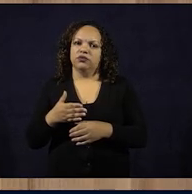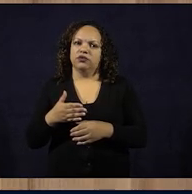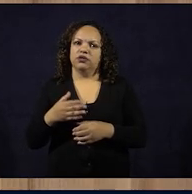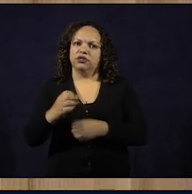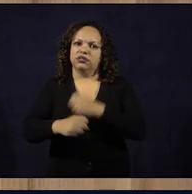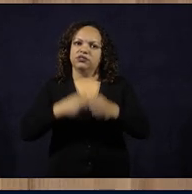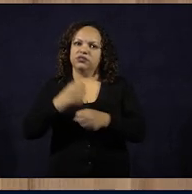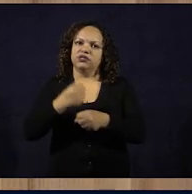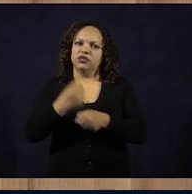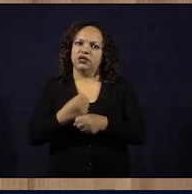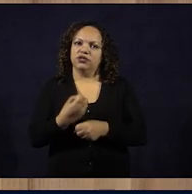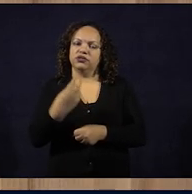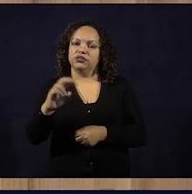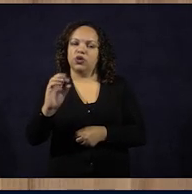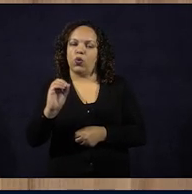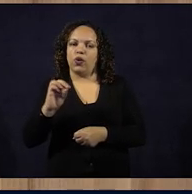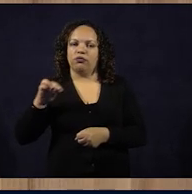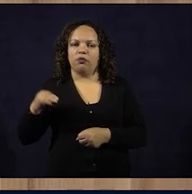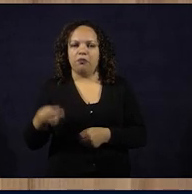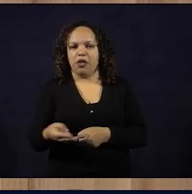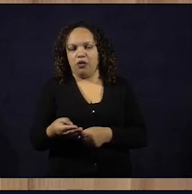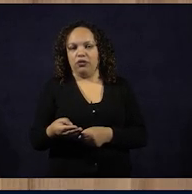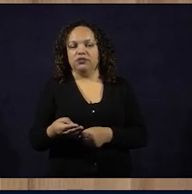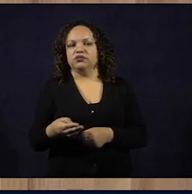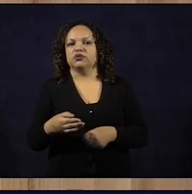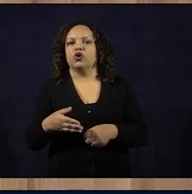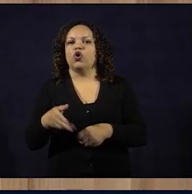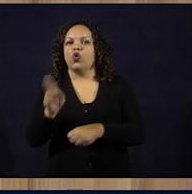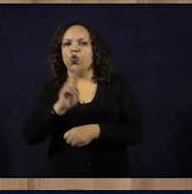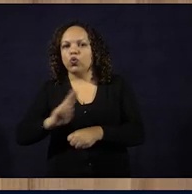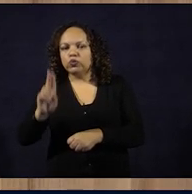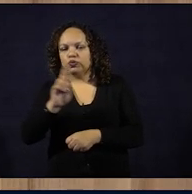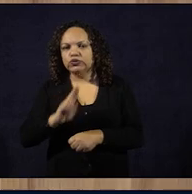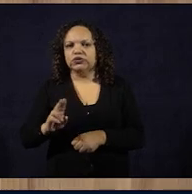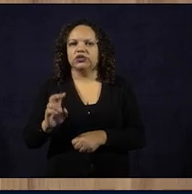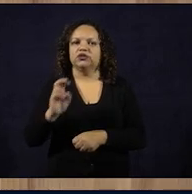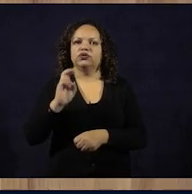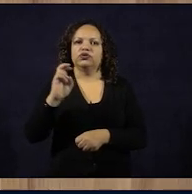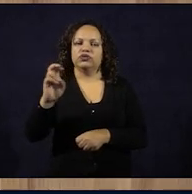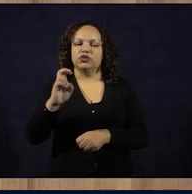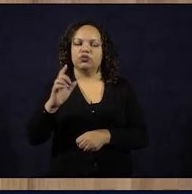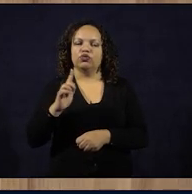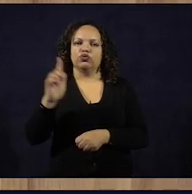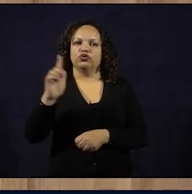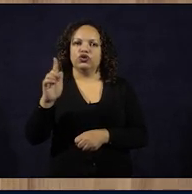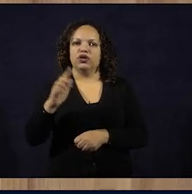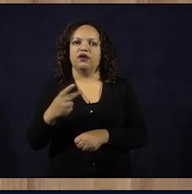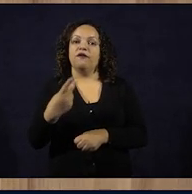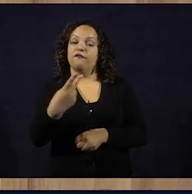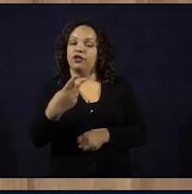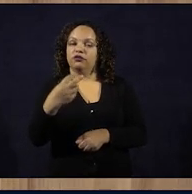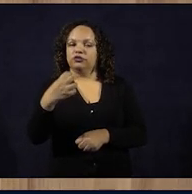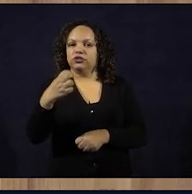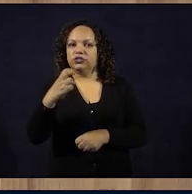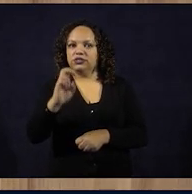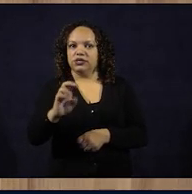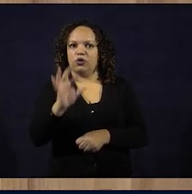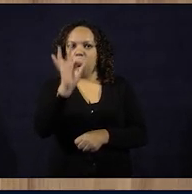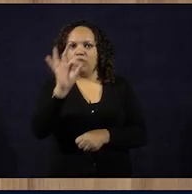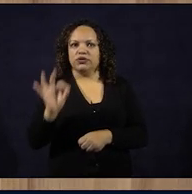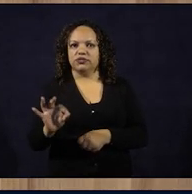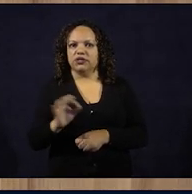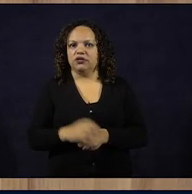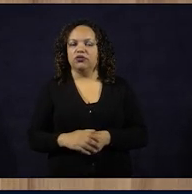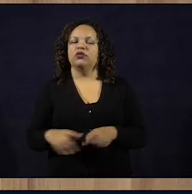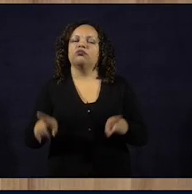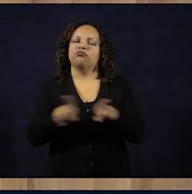ano a gente encerra com 50 milhões de brasileiros utilizando 5g já 25% da população é muita coisa a gente tem